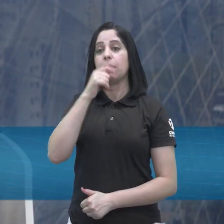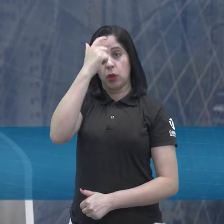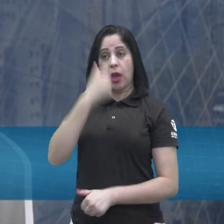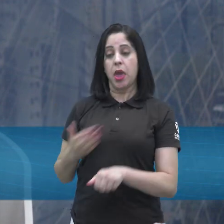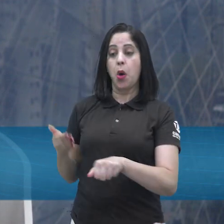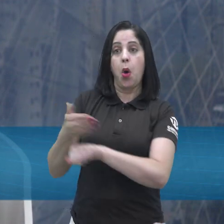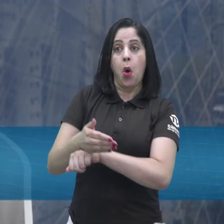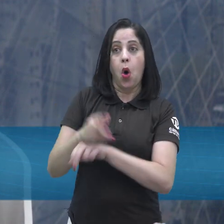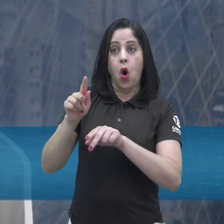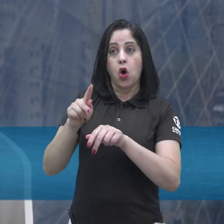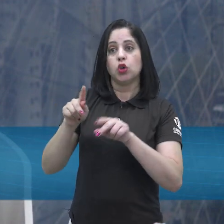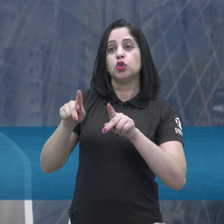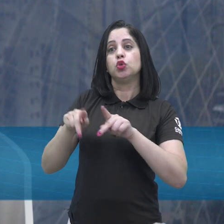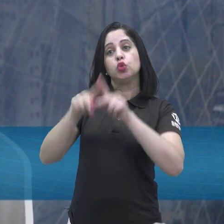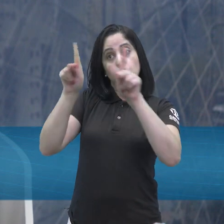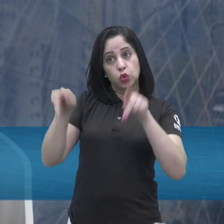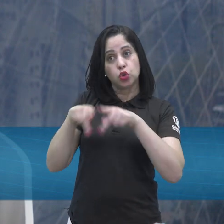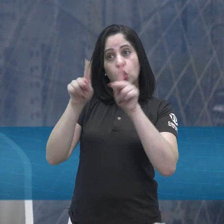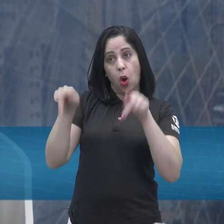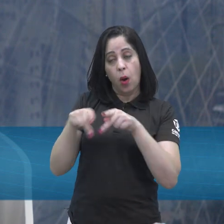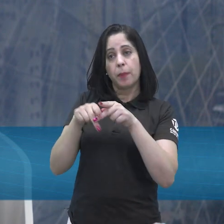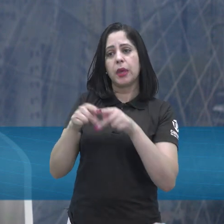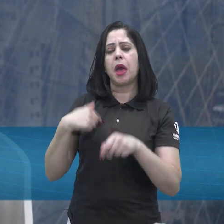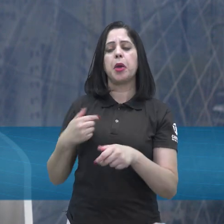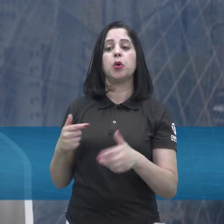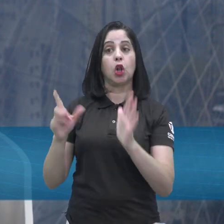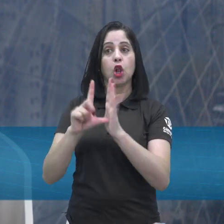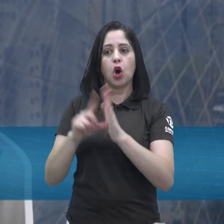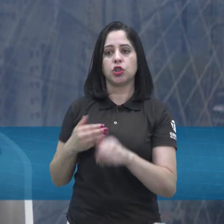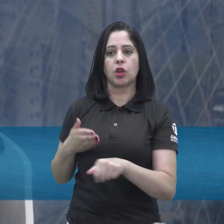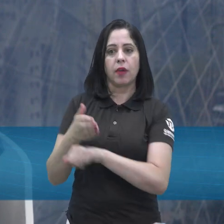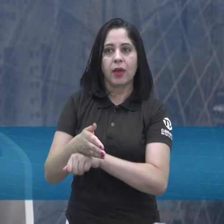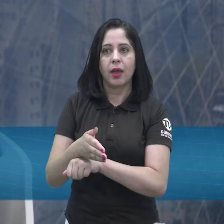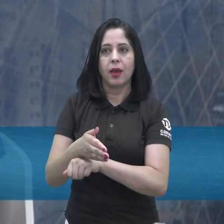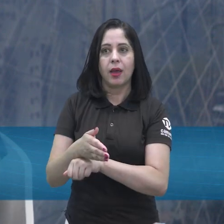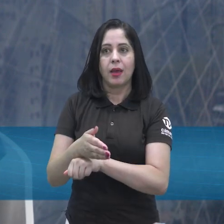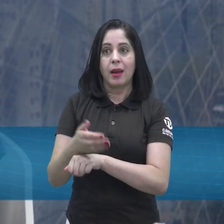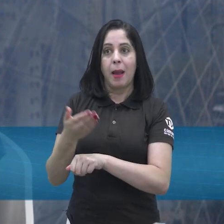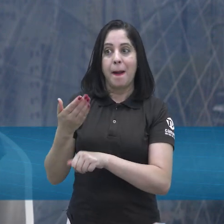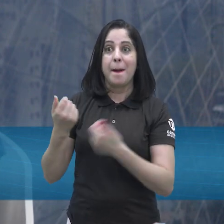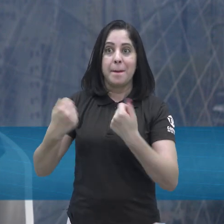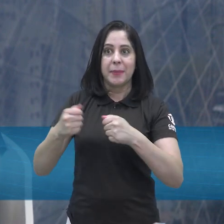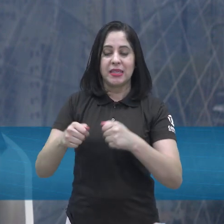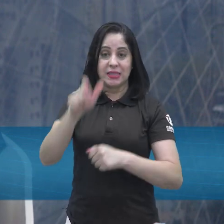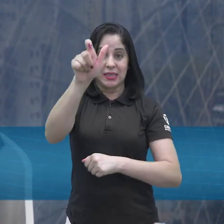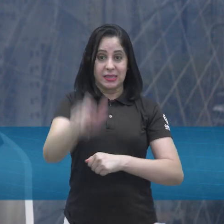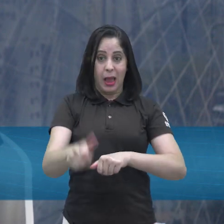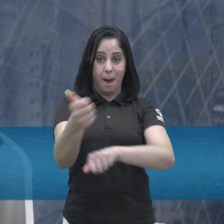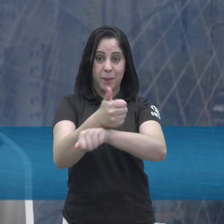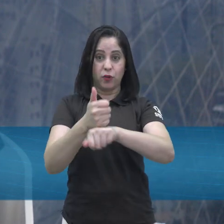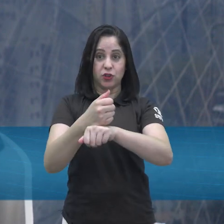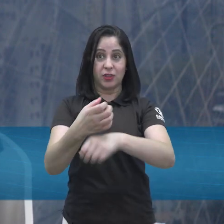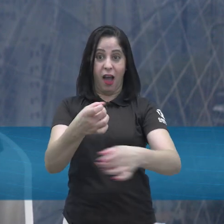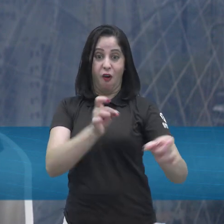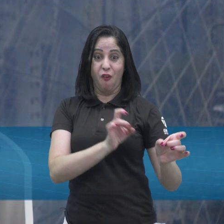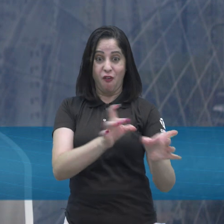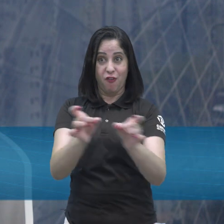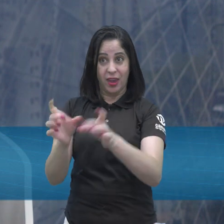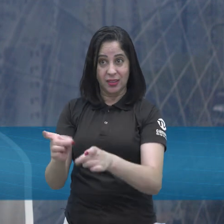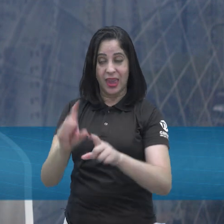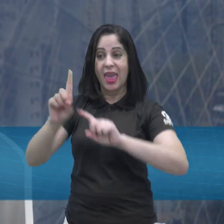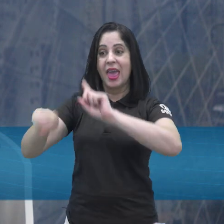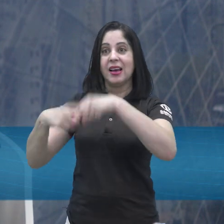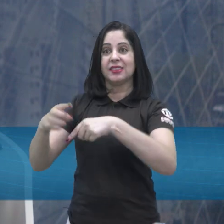Hoje, quando você vai a um shopping, por exemplo, ou uma loja, você dependia de um profissional para fazer o atendimento e te vender a peça, depois